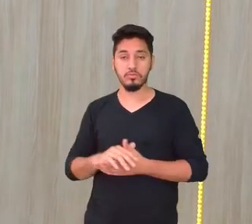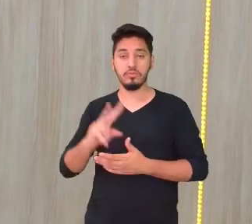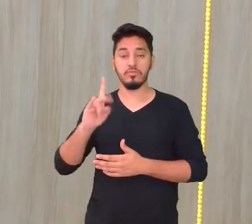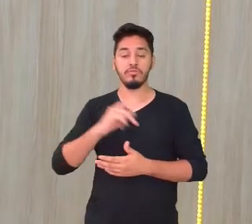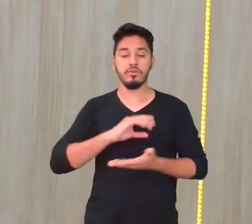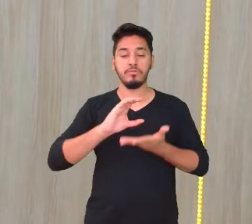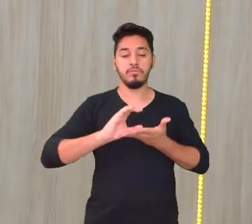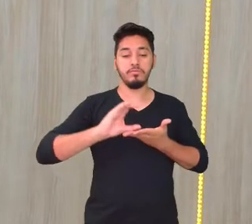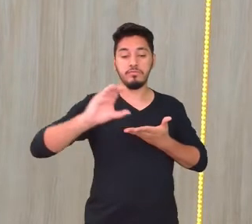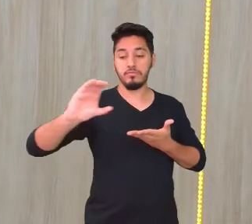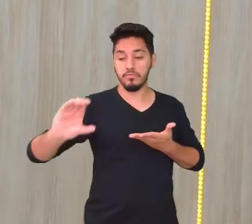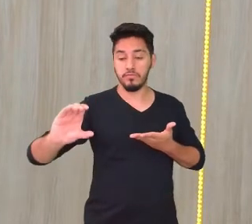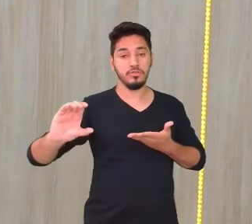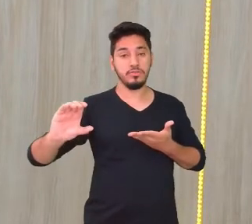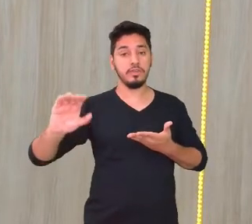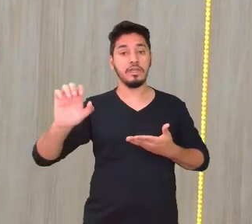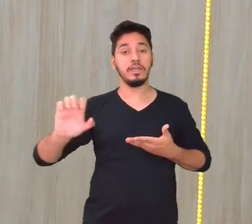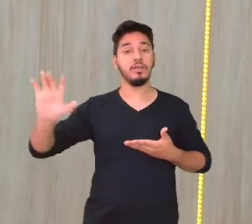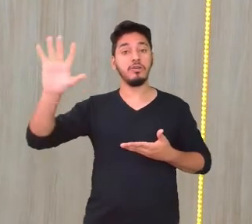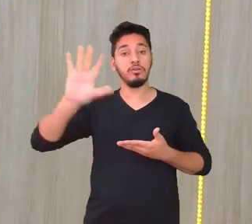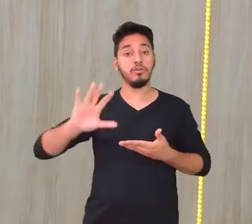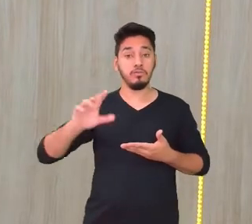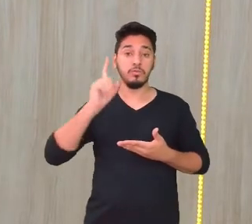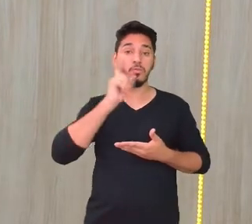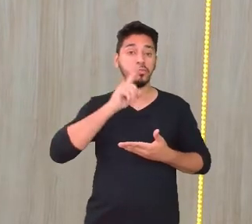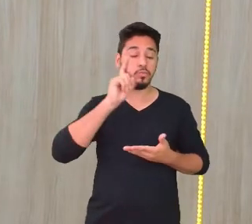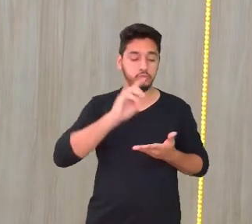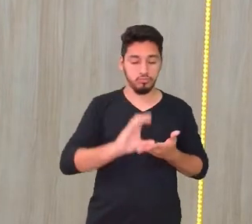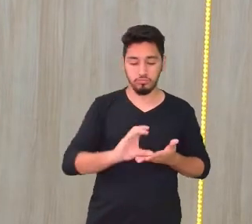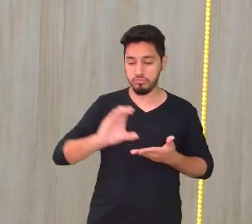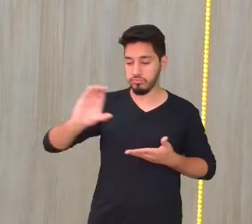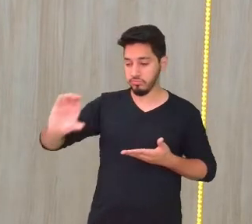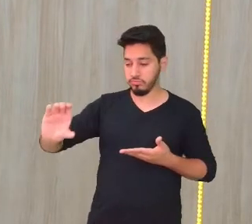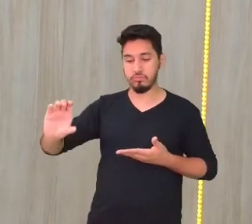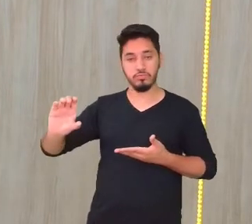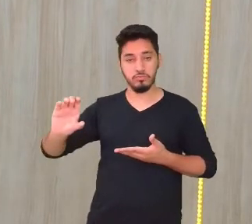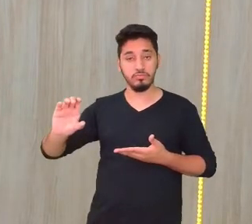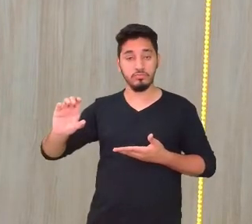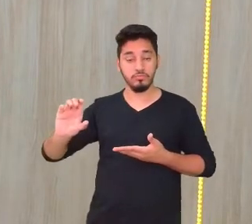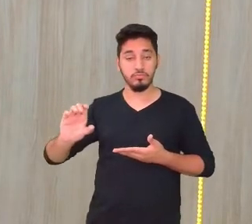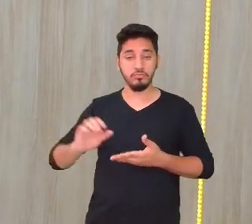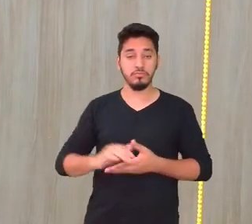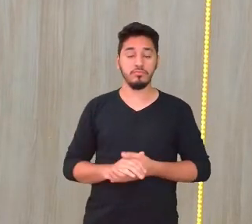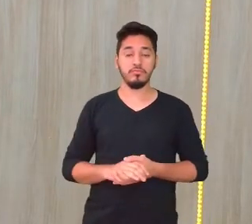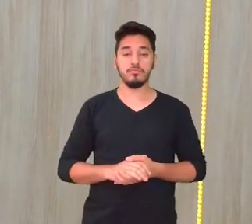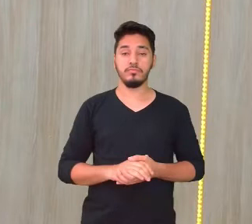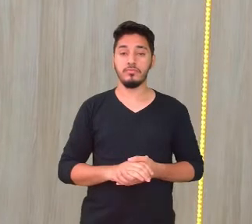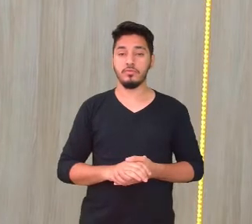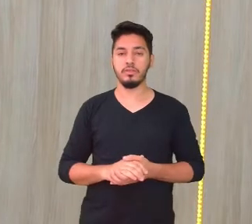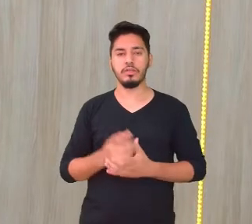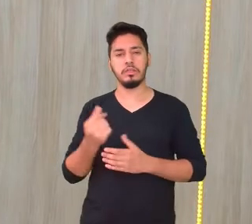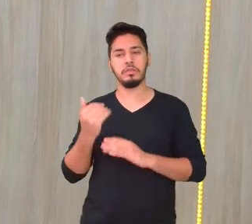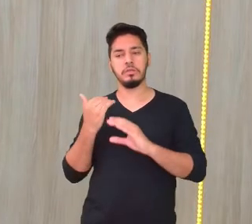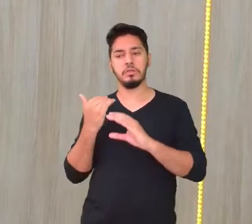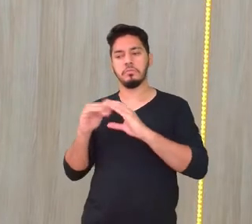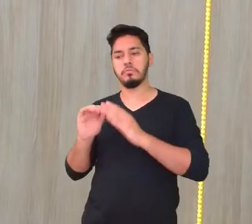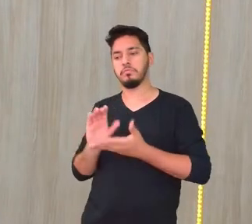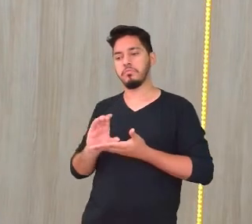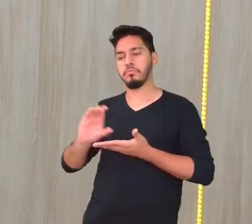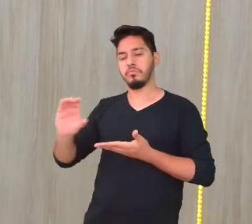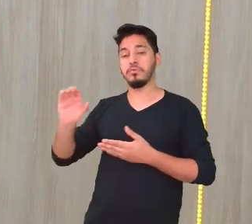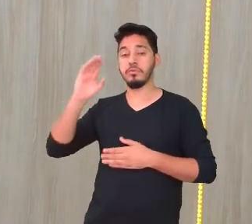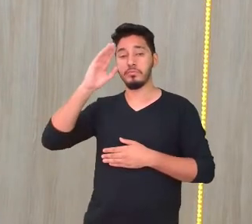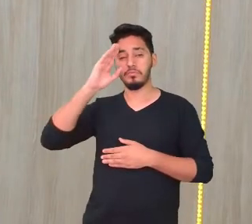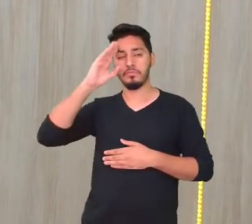a reconstrução da Europa, né, com a grande quantidade, né, de dinheiro que vai ser enviada, né, para a Europa, principalmente